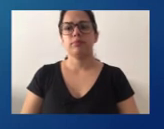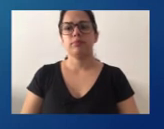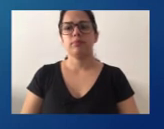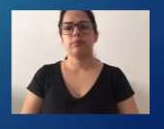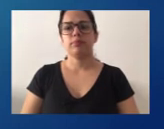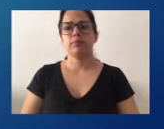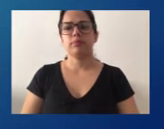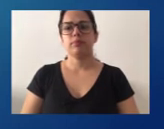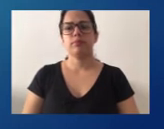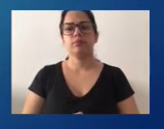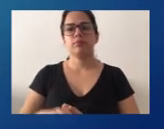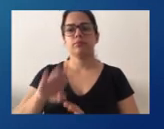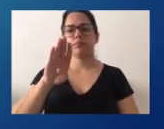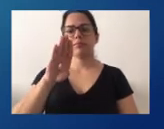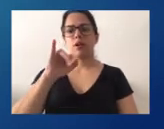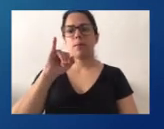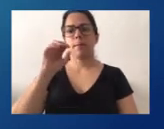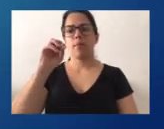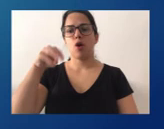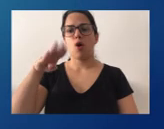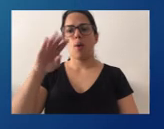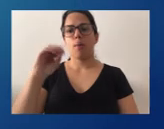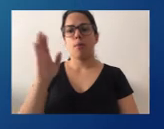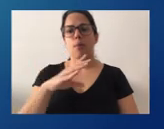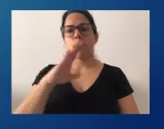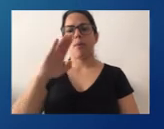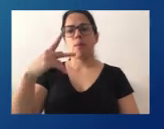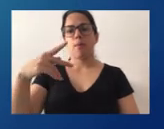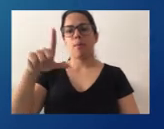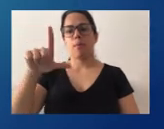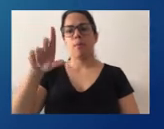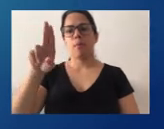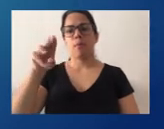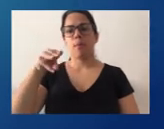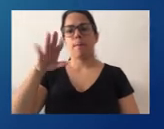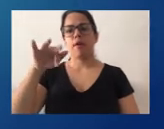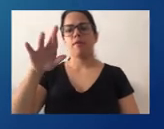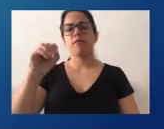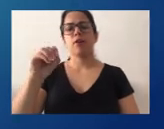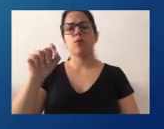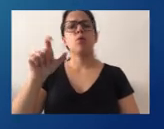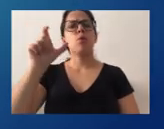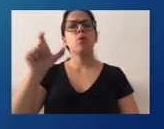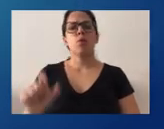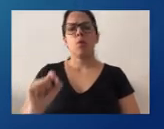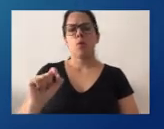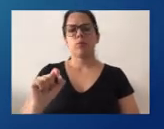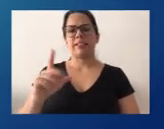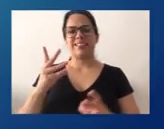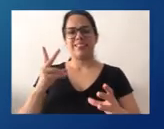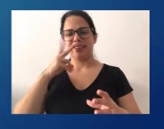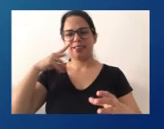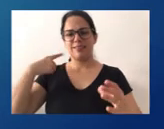O biombo pumbrífero, ele é importantíssimo para esses profissionais que trabalham com radiação ionizante, assim como o protetor